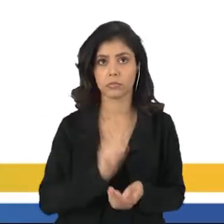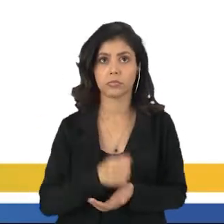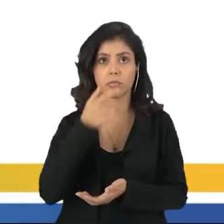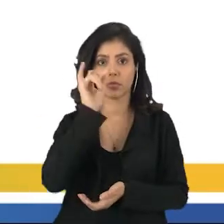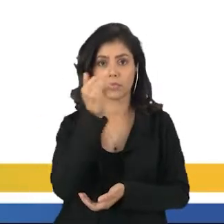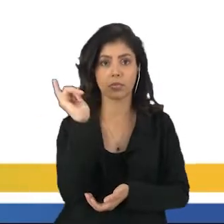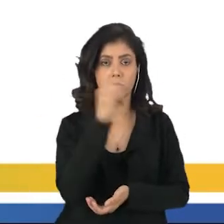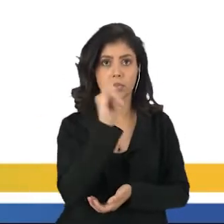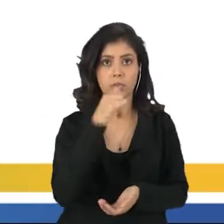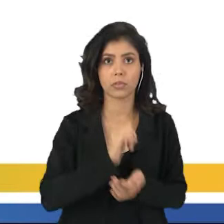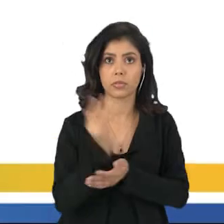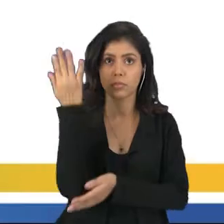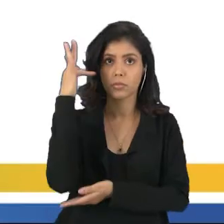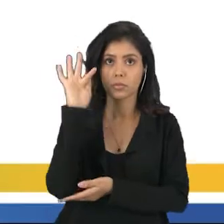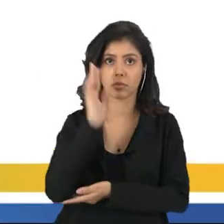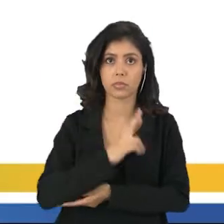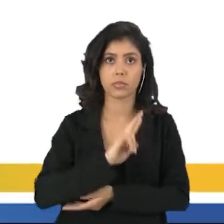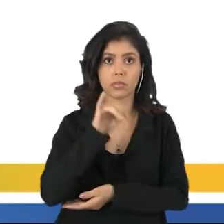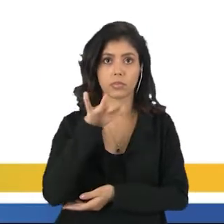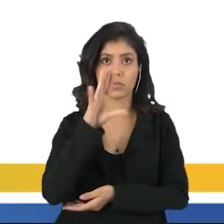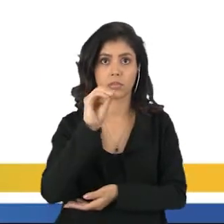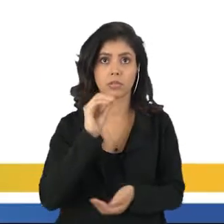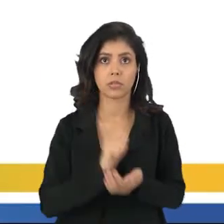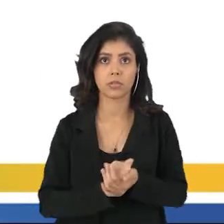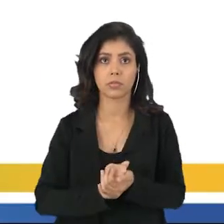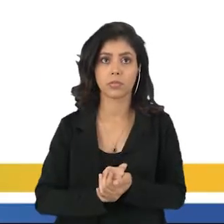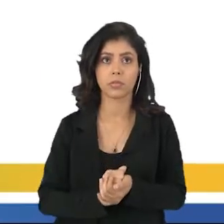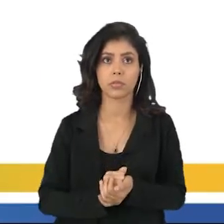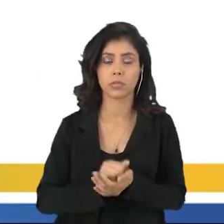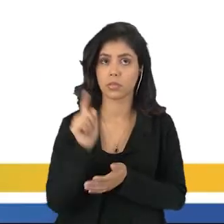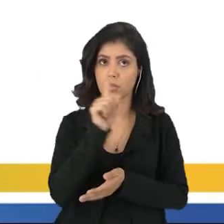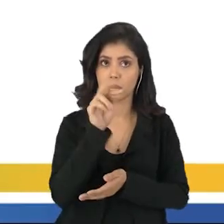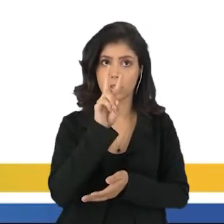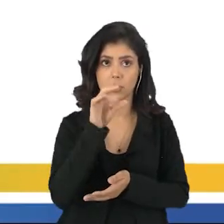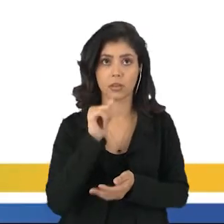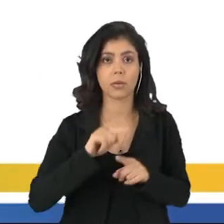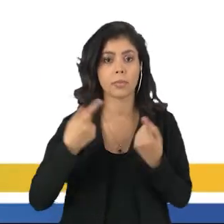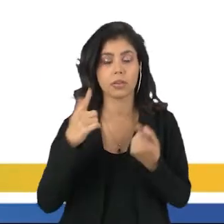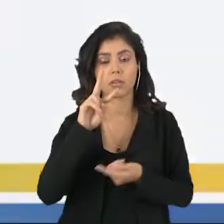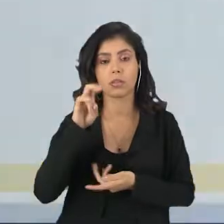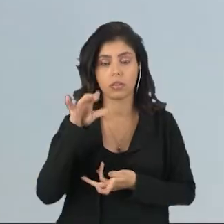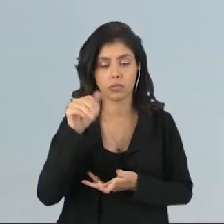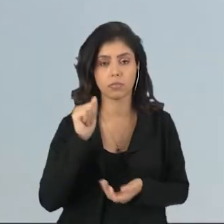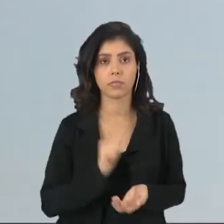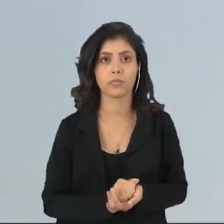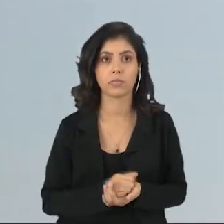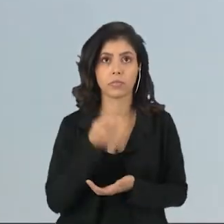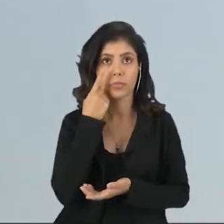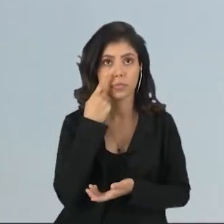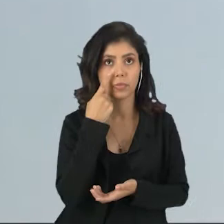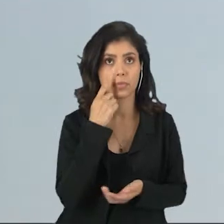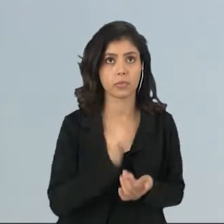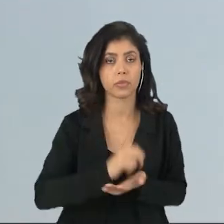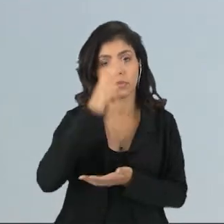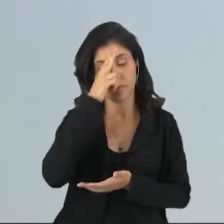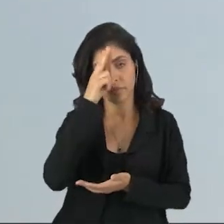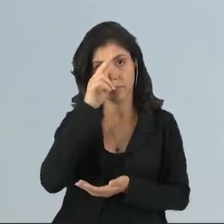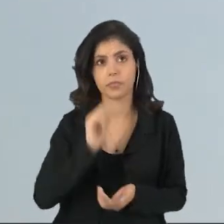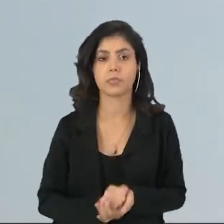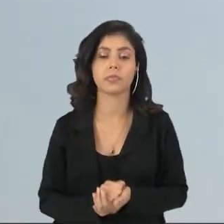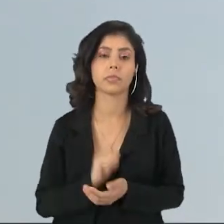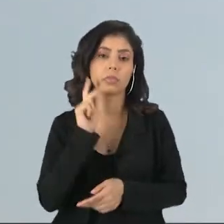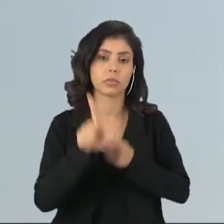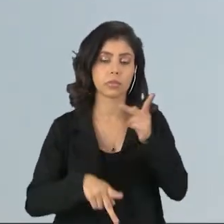espanhóis, italianos, franceses e romenos, que não são sulistas, mas são latinos. Então, quero que você lembre disso.